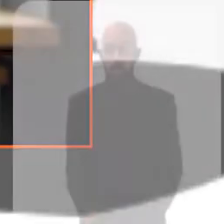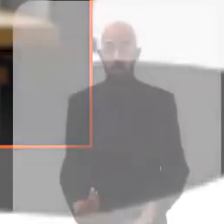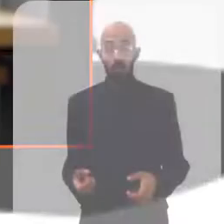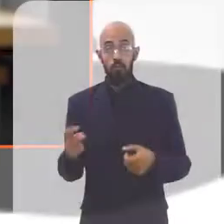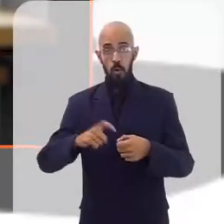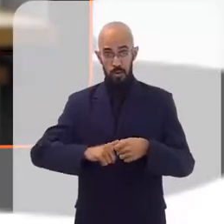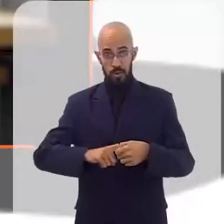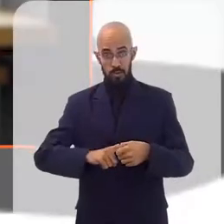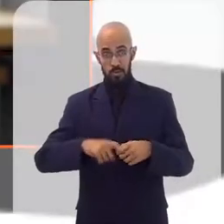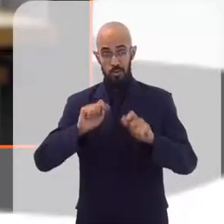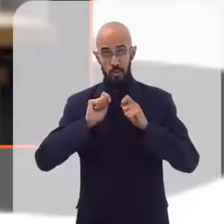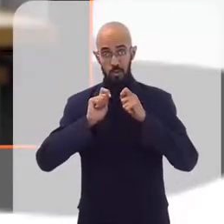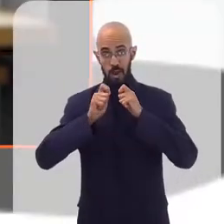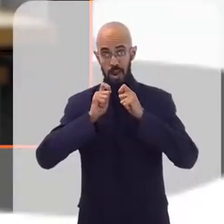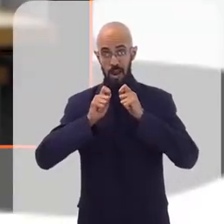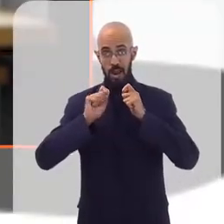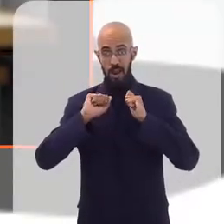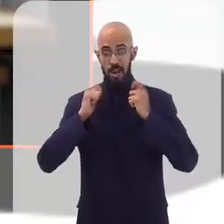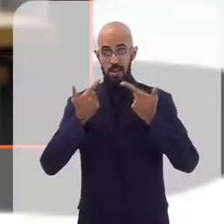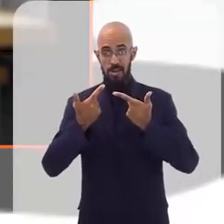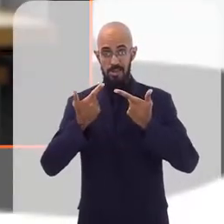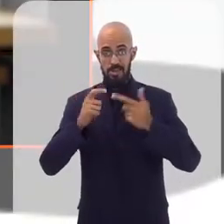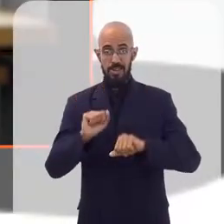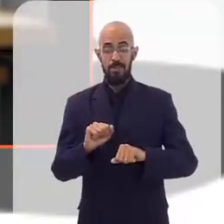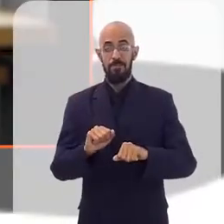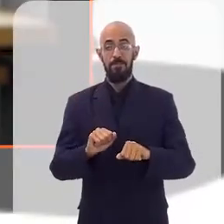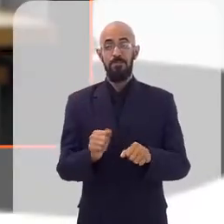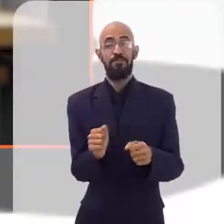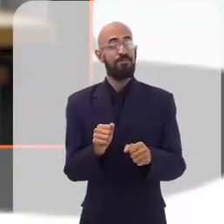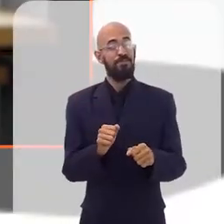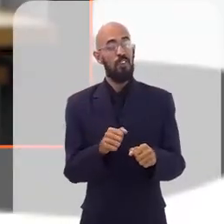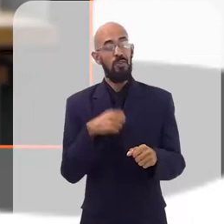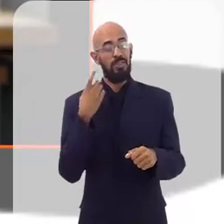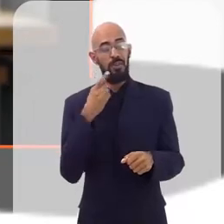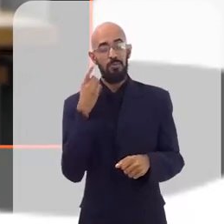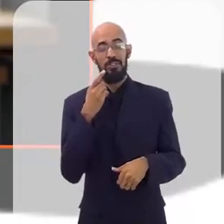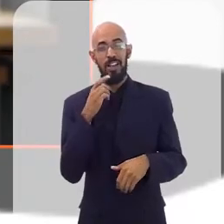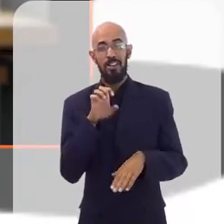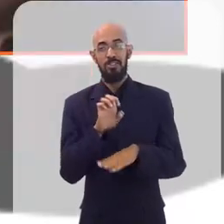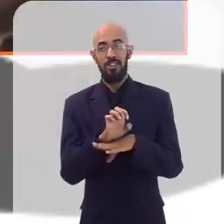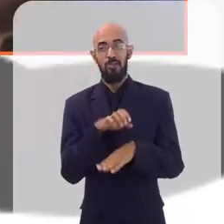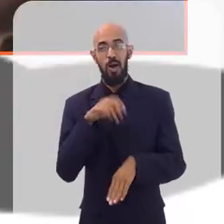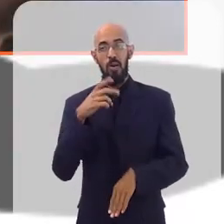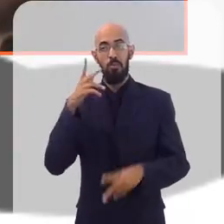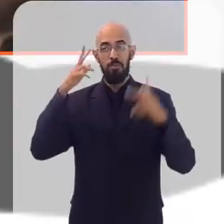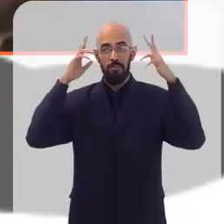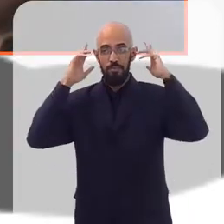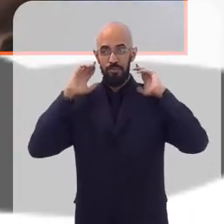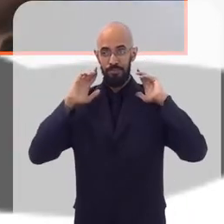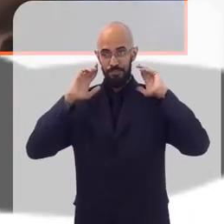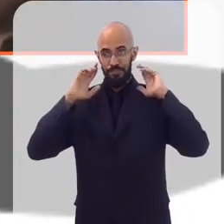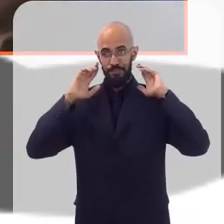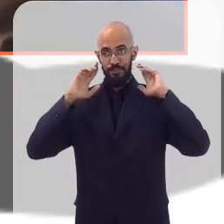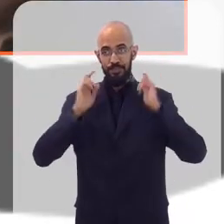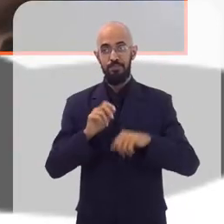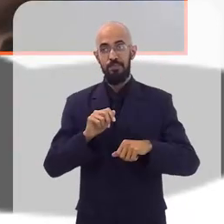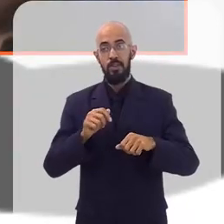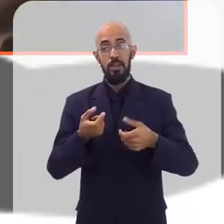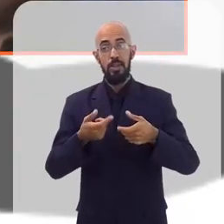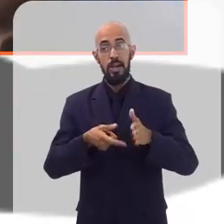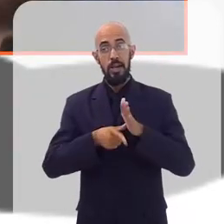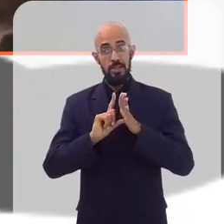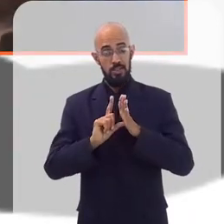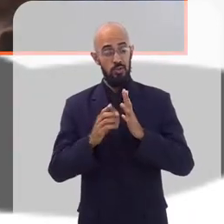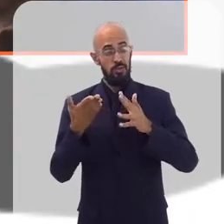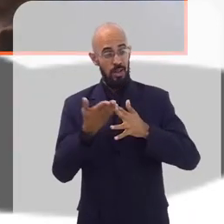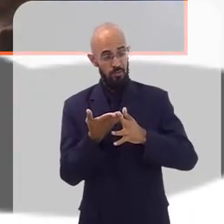nós estamos de volta com alerj entrevista de hoje com nós eu abri Estadual Marcelo cabeleireiro e na Hilda para o nosso